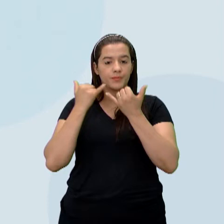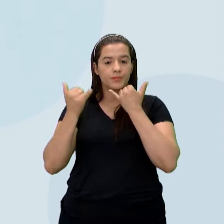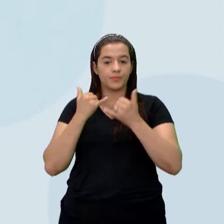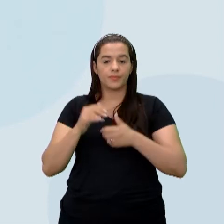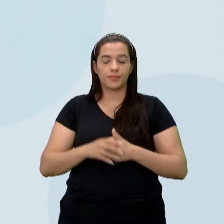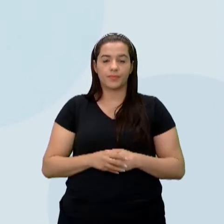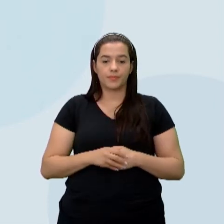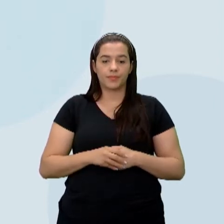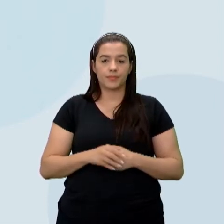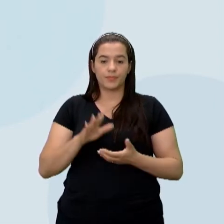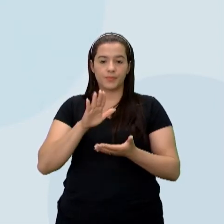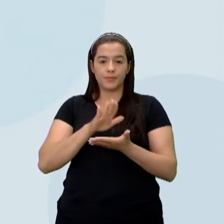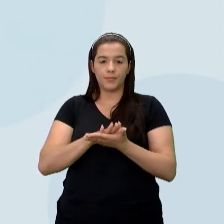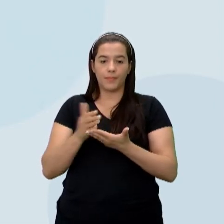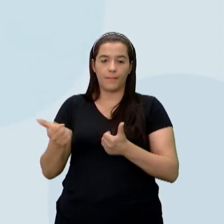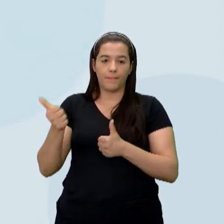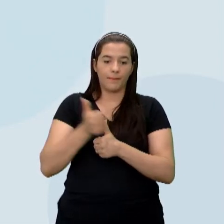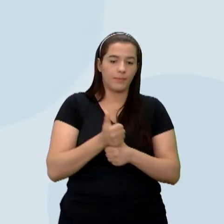Tá?